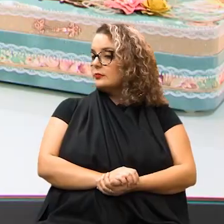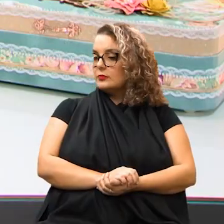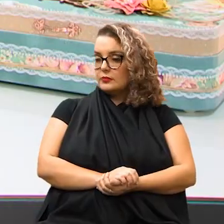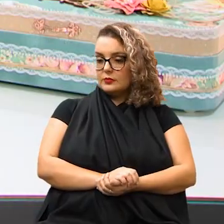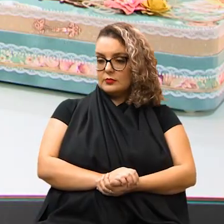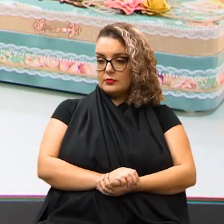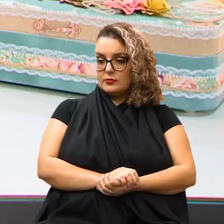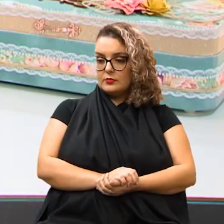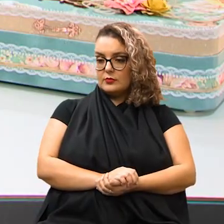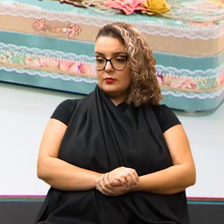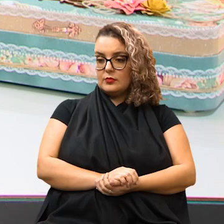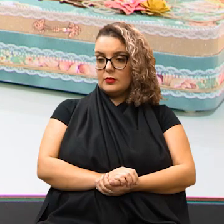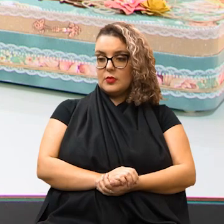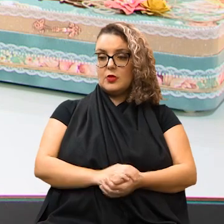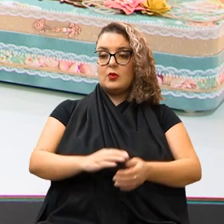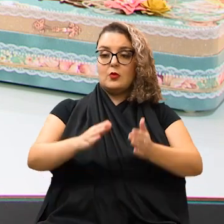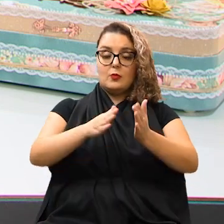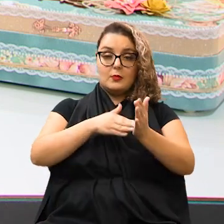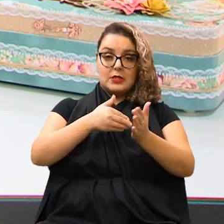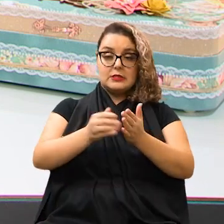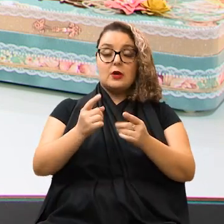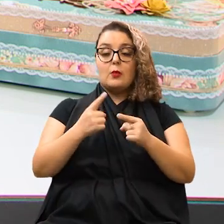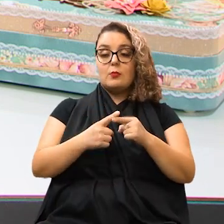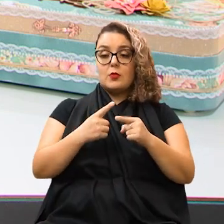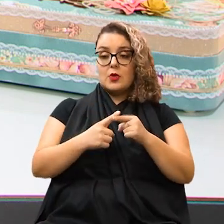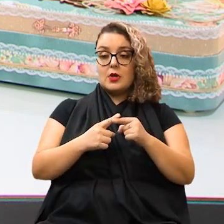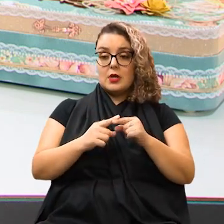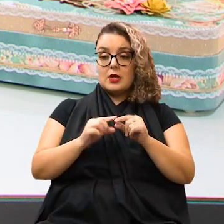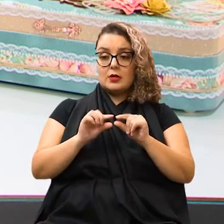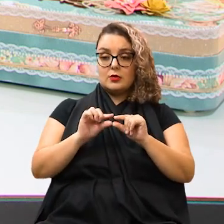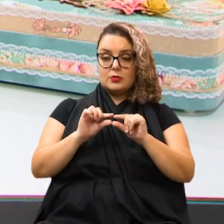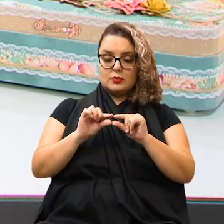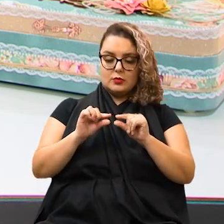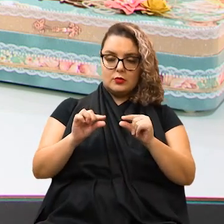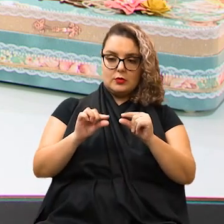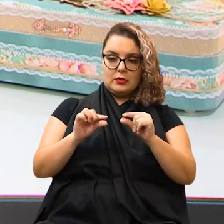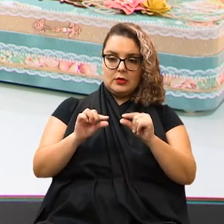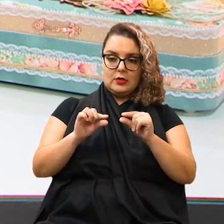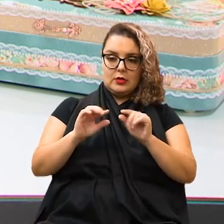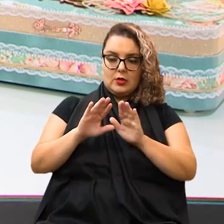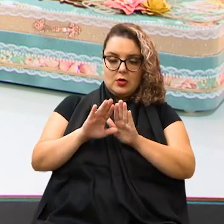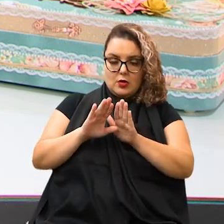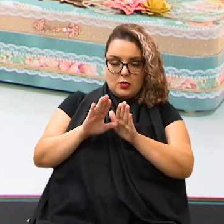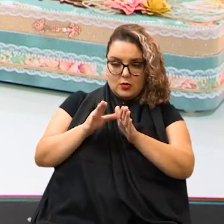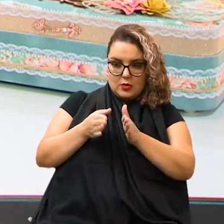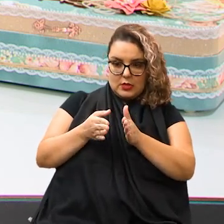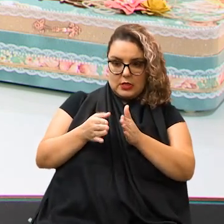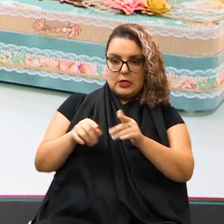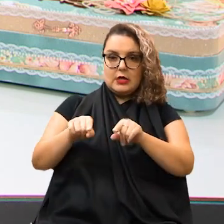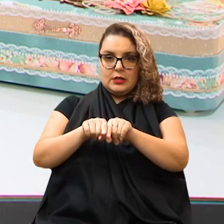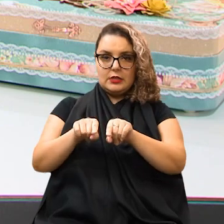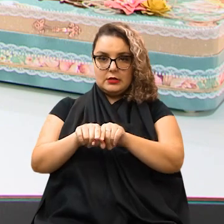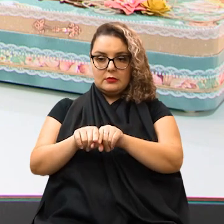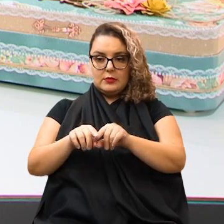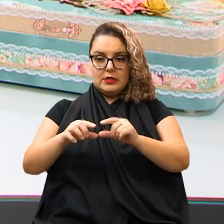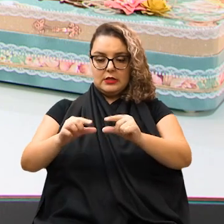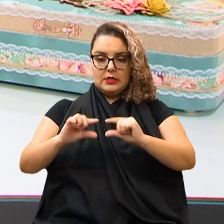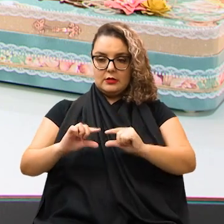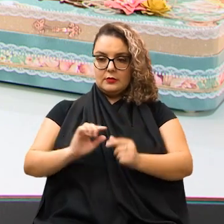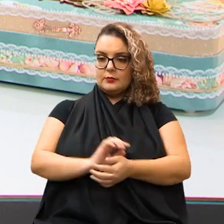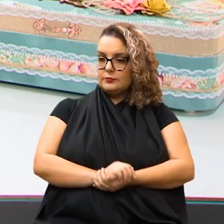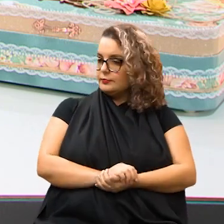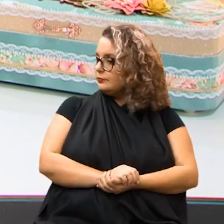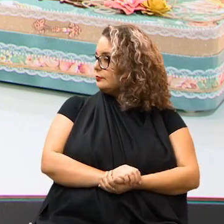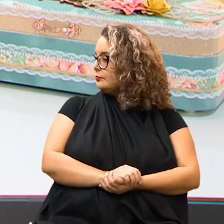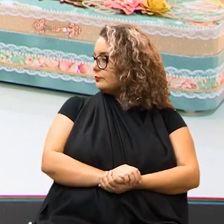Aqui eu vou usar o meu pincel, porque eu quero que a renda cole aqui na parte sopeada, que é arredondadinha, e também na caixa.